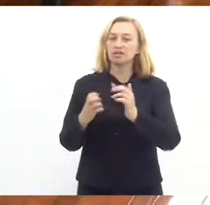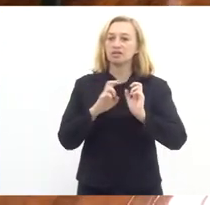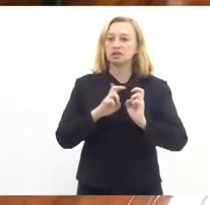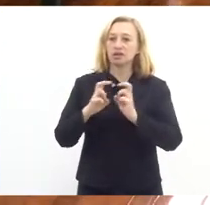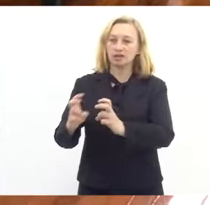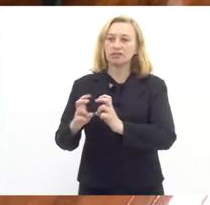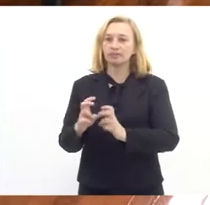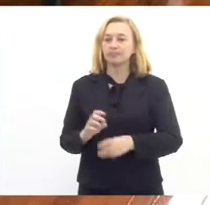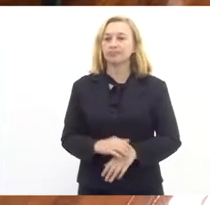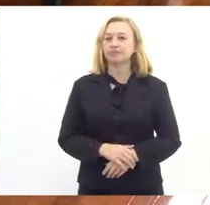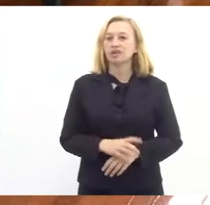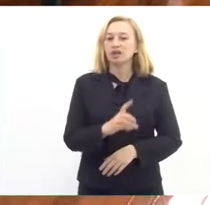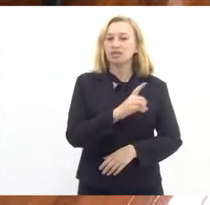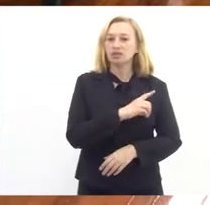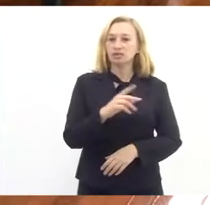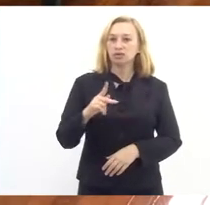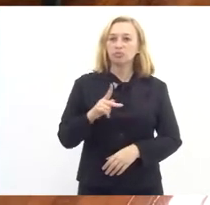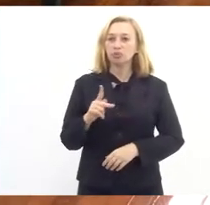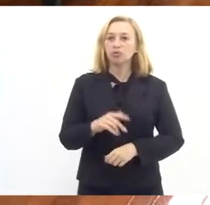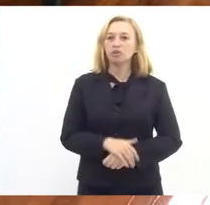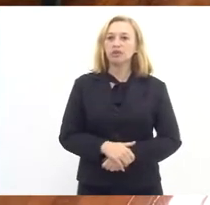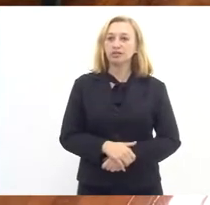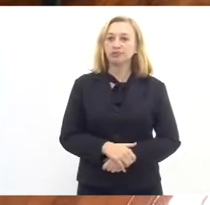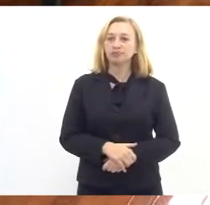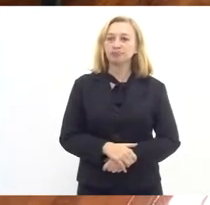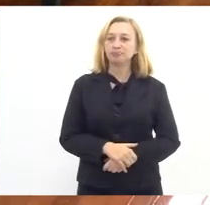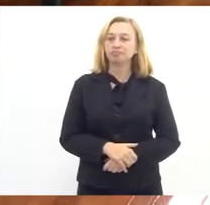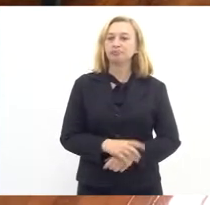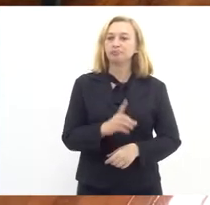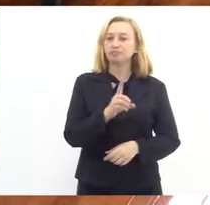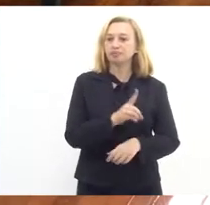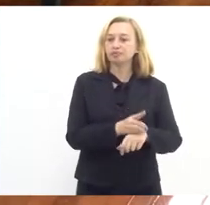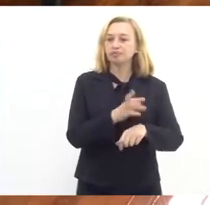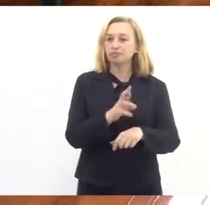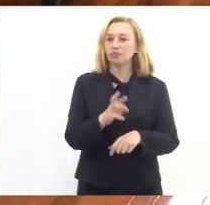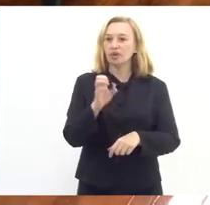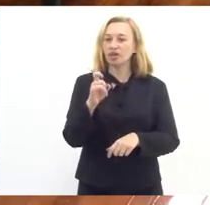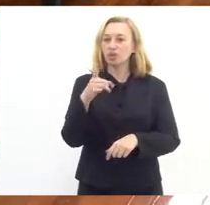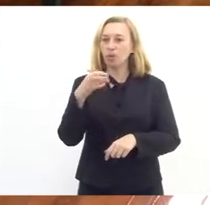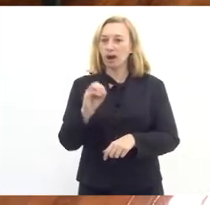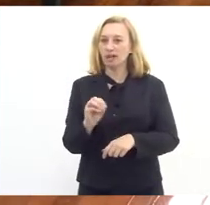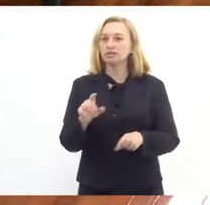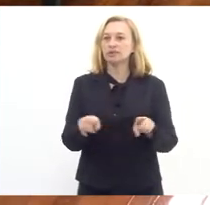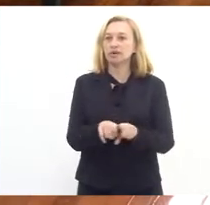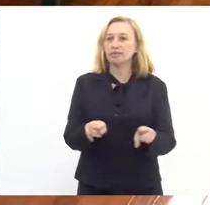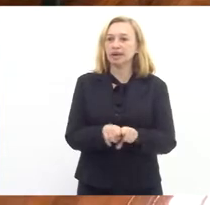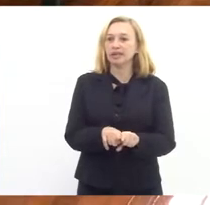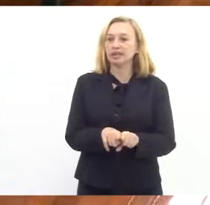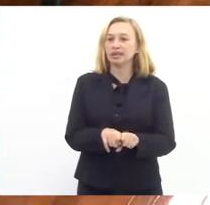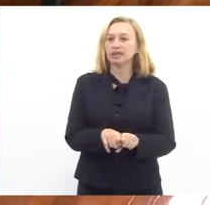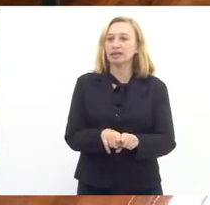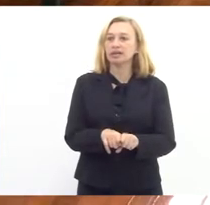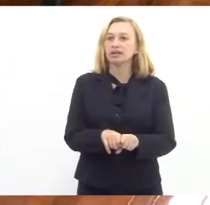Pública. Cadê ele? Doutor Eduardo. Está presente também